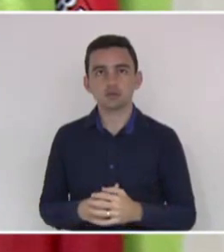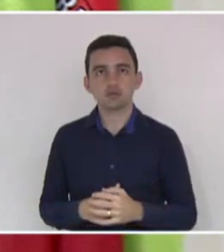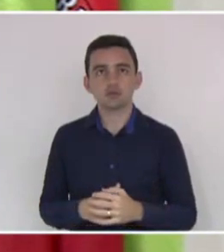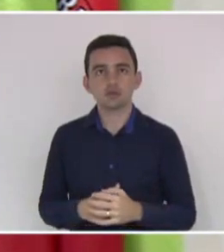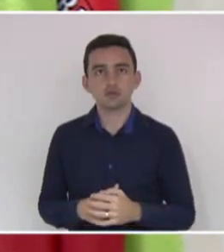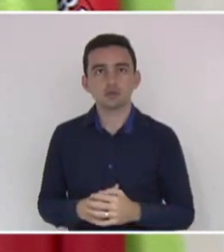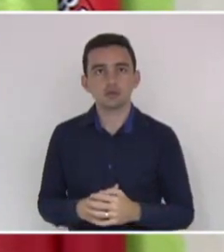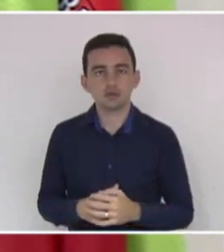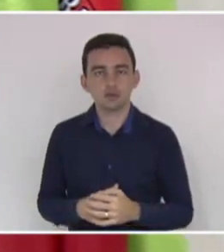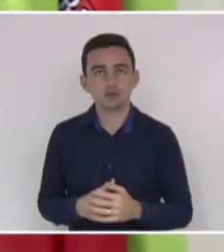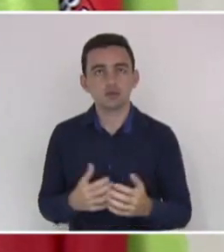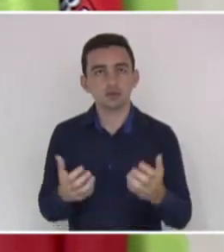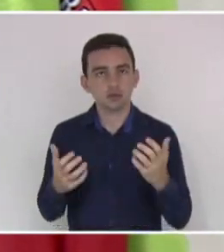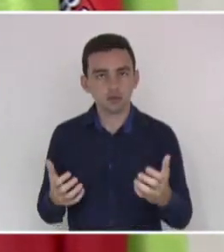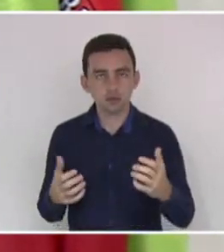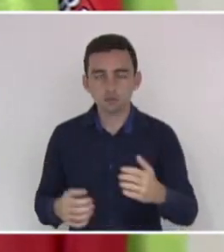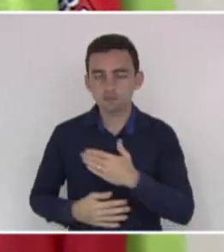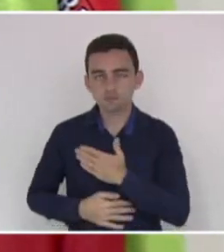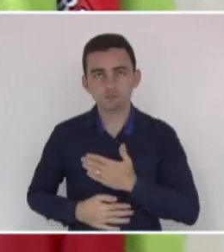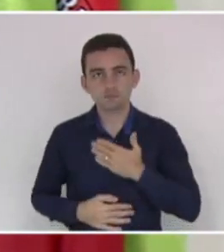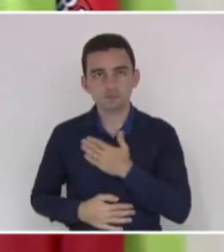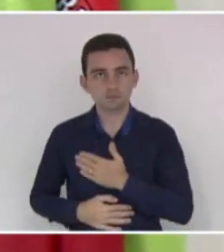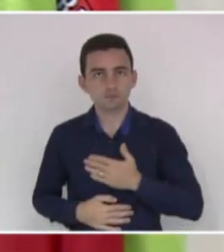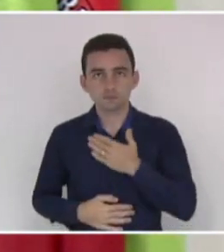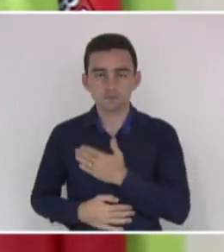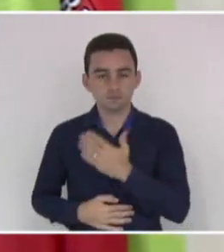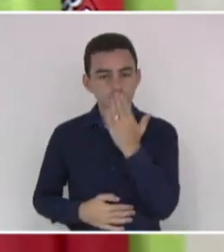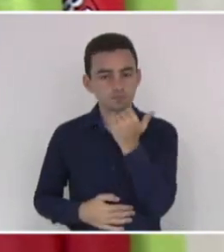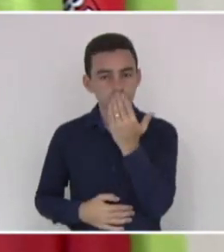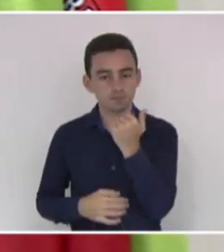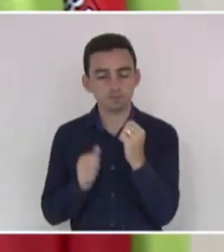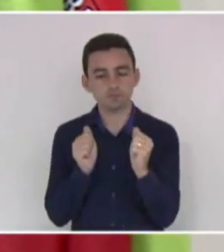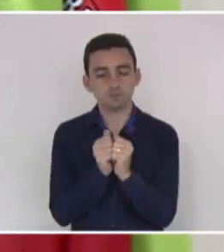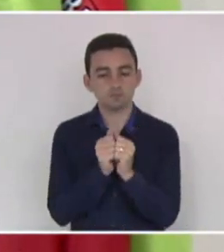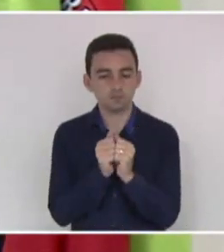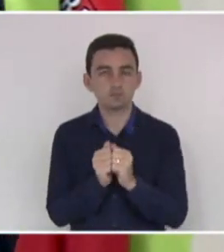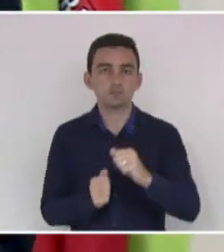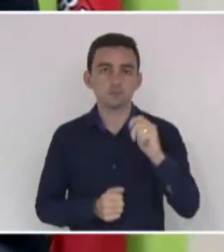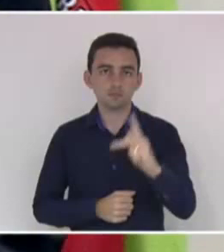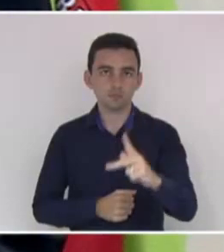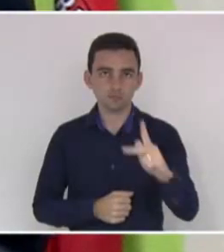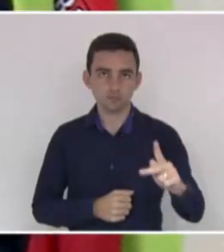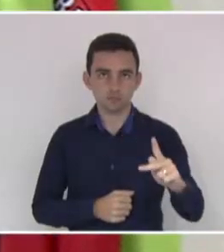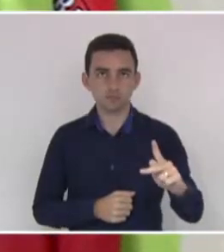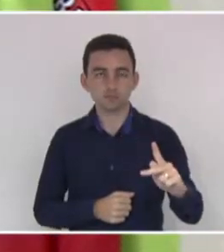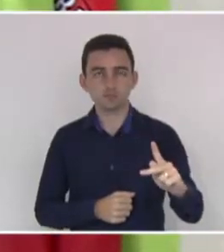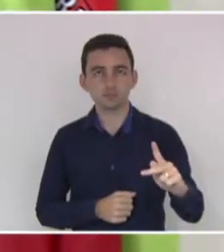tive com muita satisfação almoçando hoje na bancada do PP. E